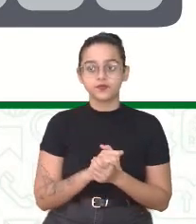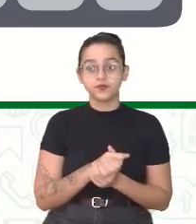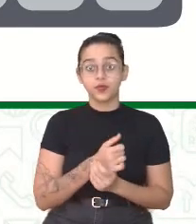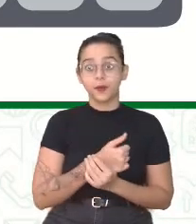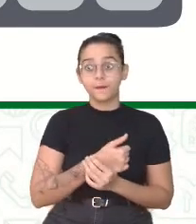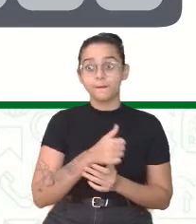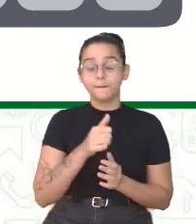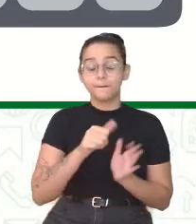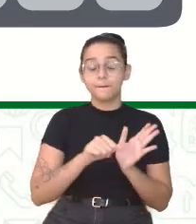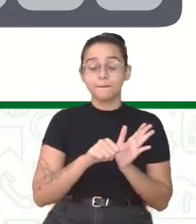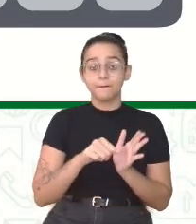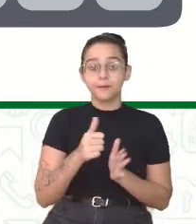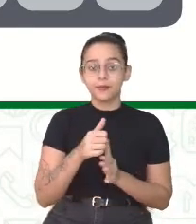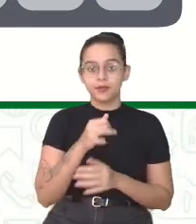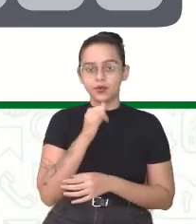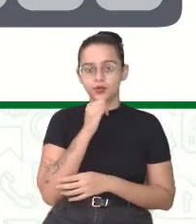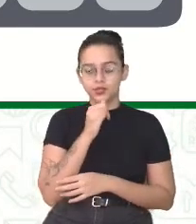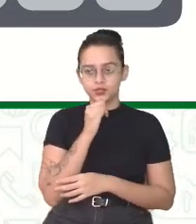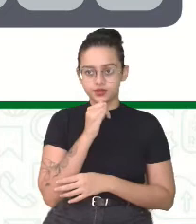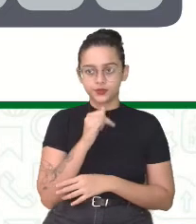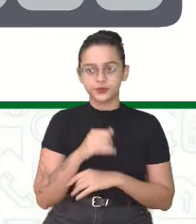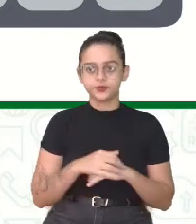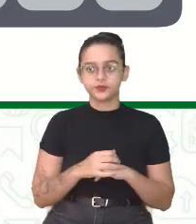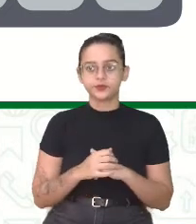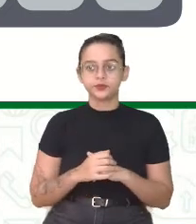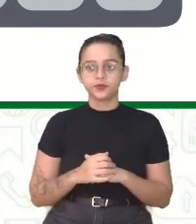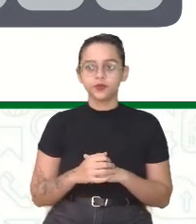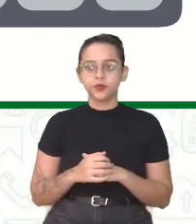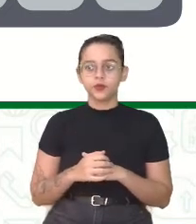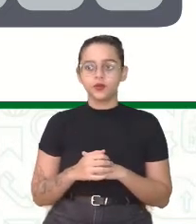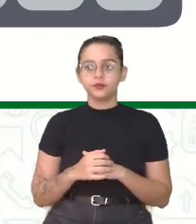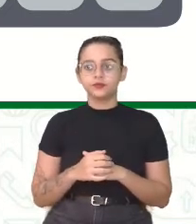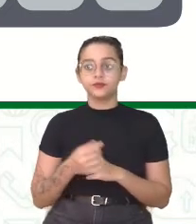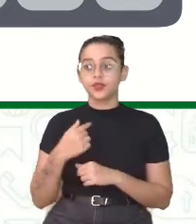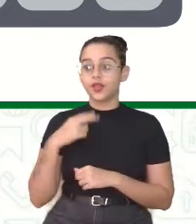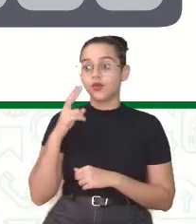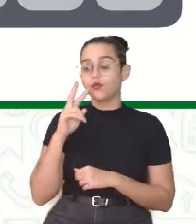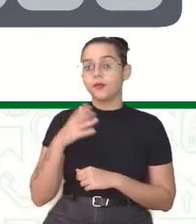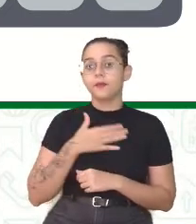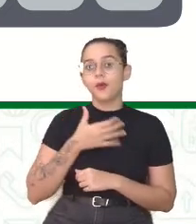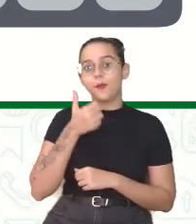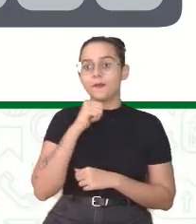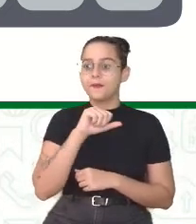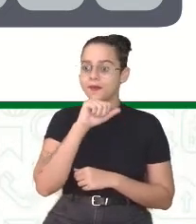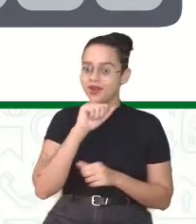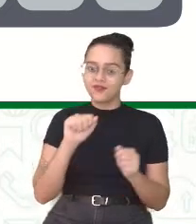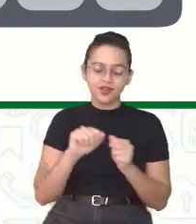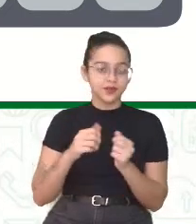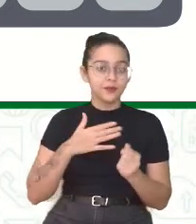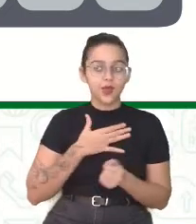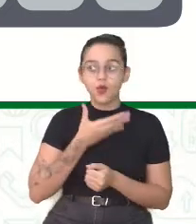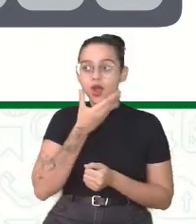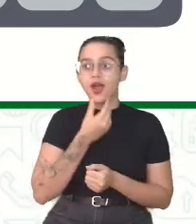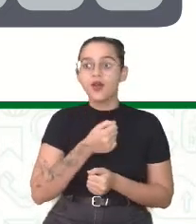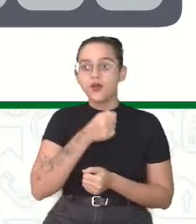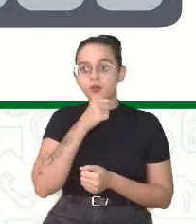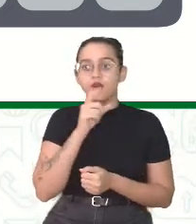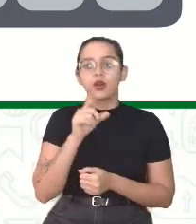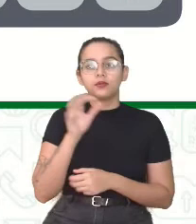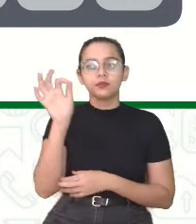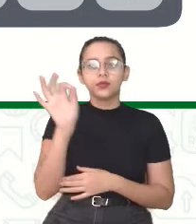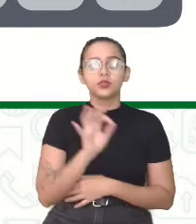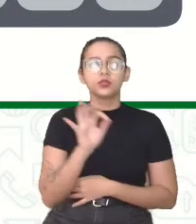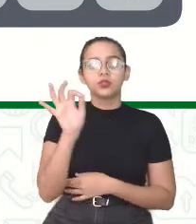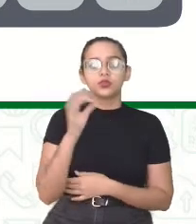Primeiro exemplo aí, né? O exemplo que eu digo assim que foi, eu vi meu pai fazer, meu avô fazer, o cálculo